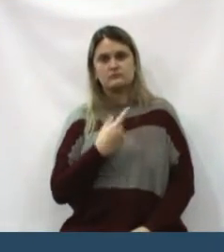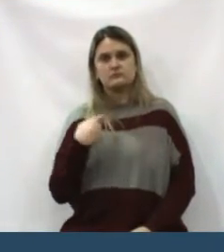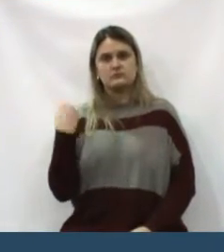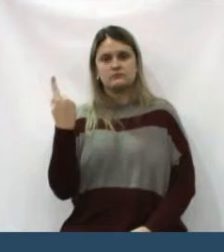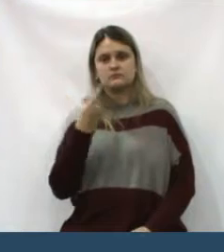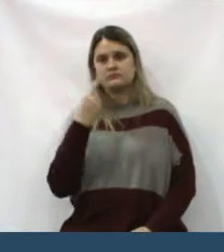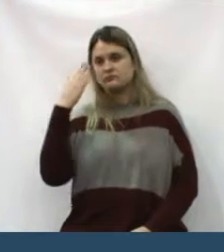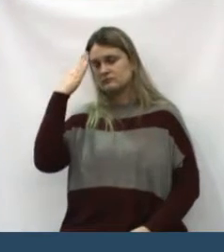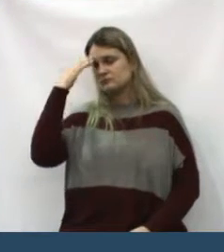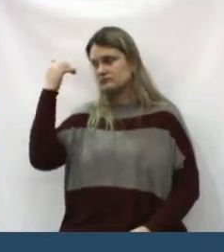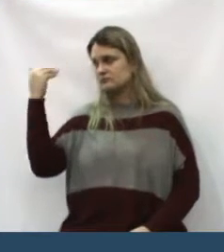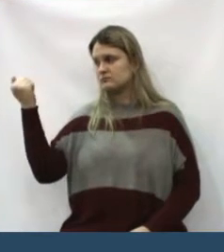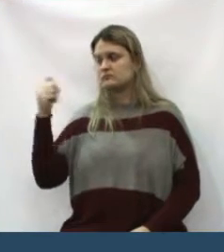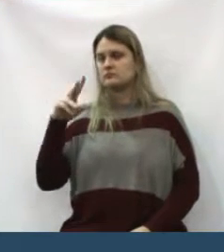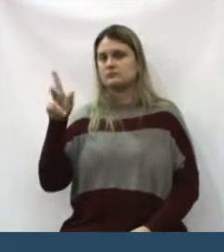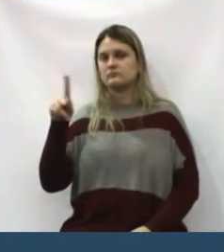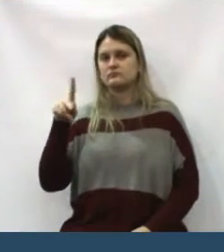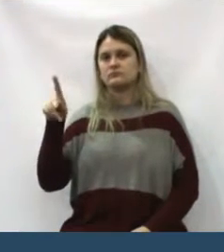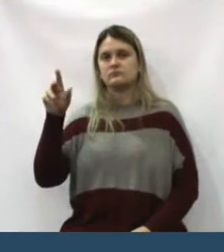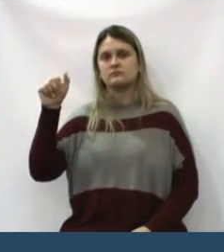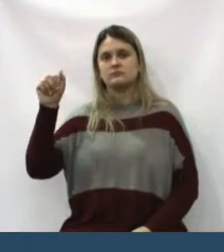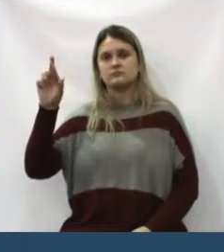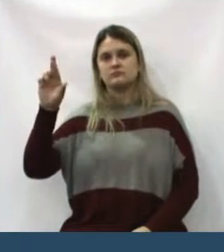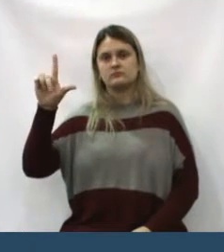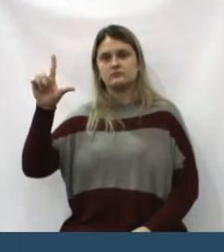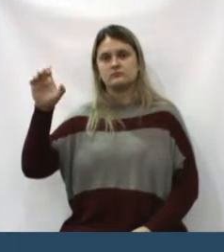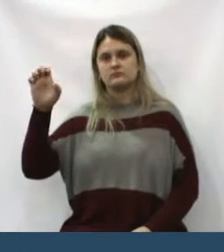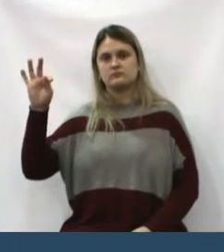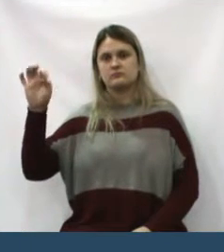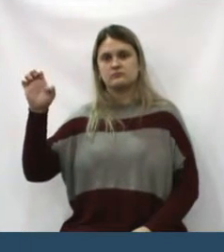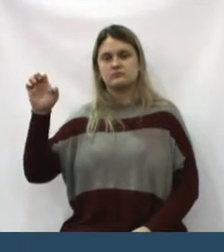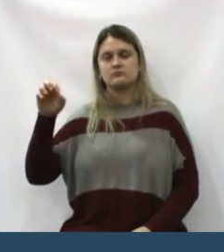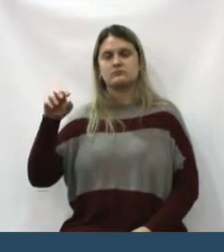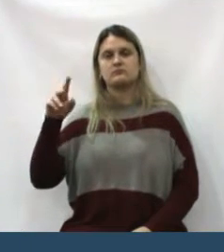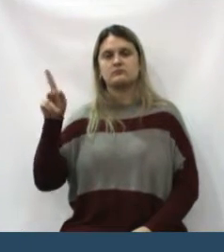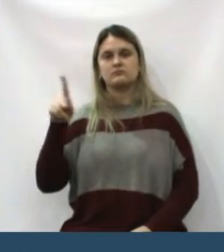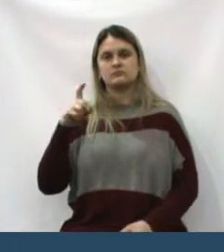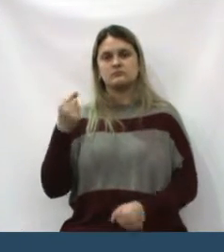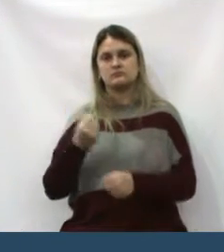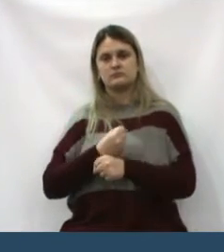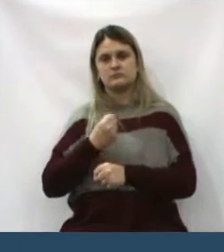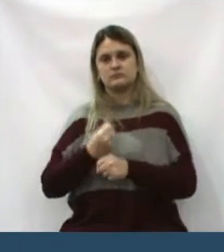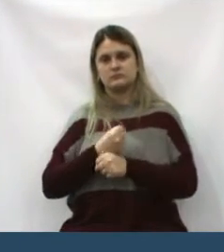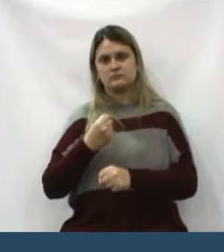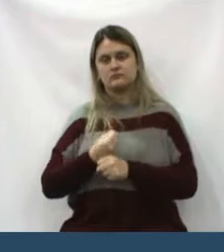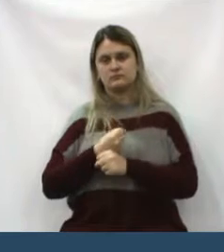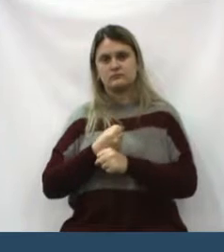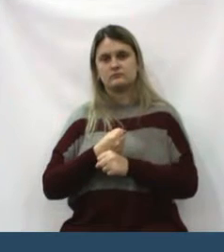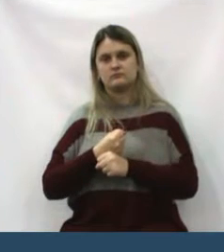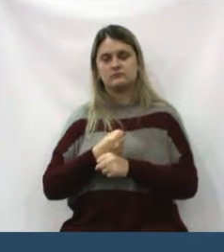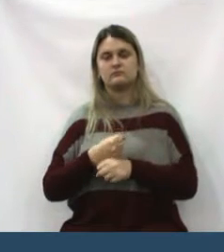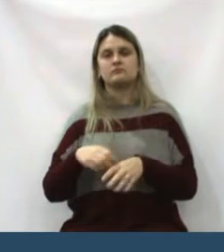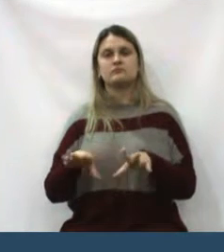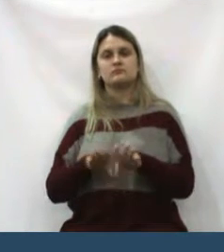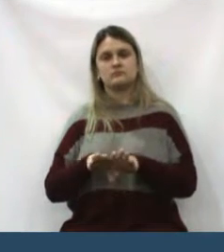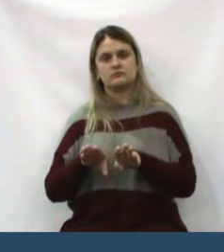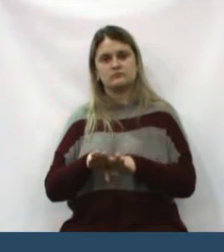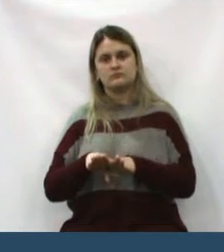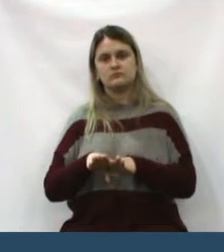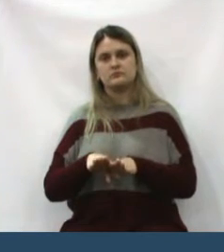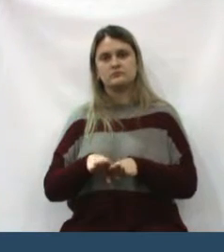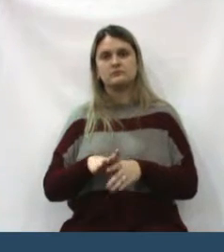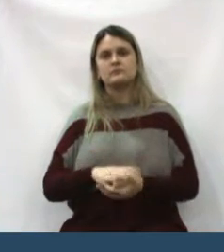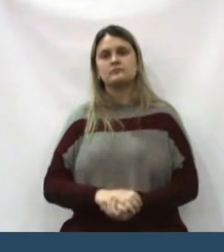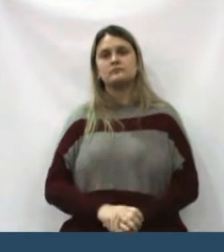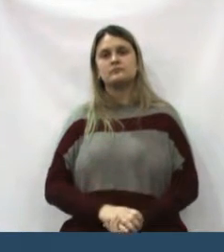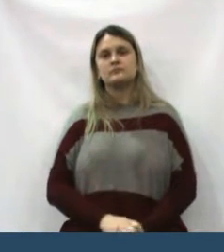nossas homenageadas, a professora Arlete, com mais tempo de serviço, qual também